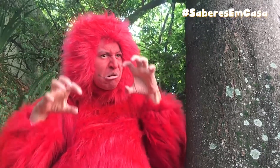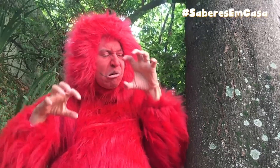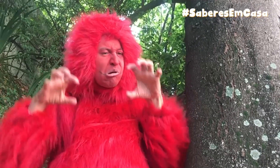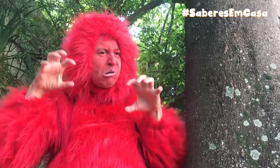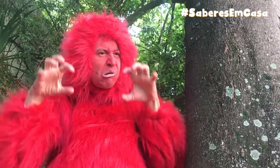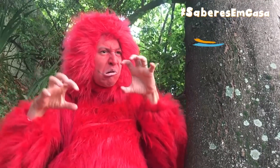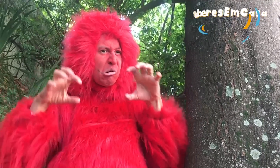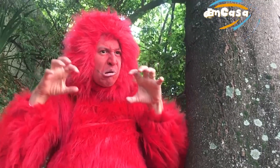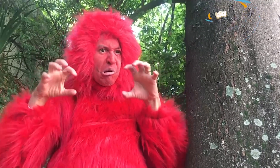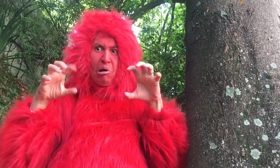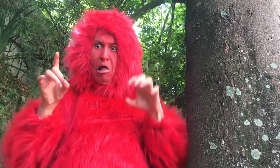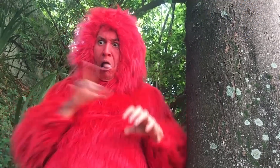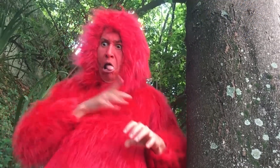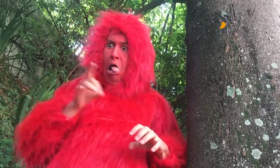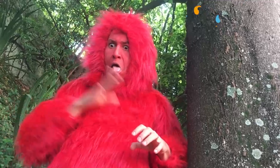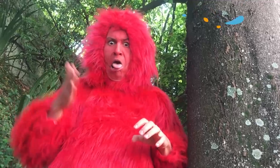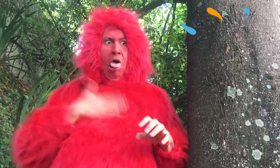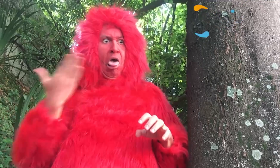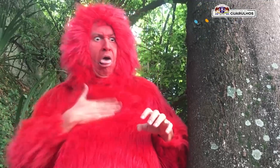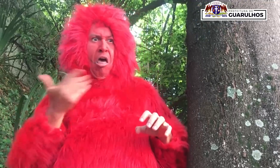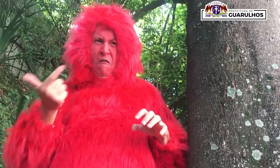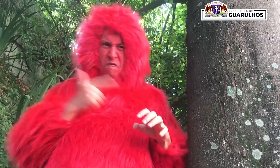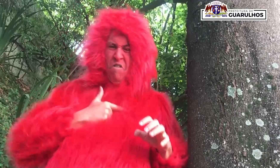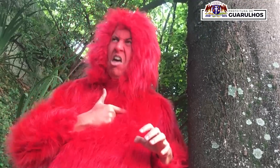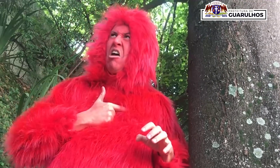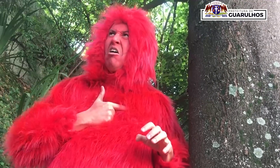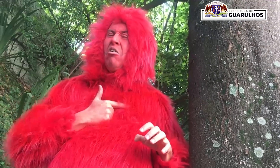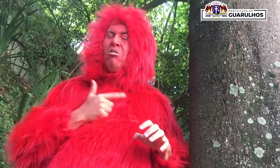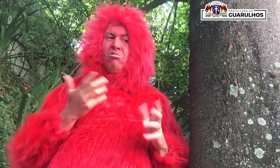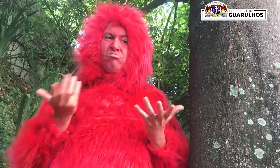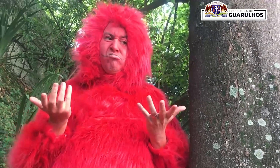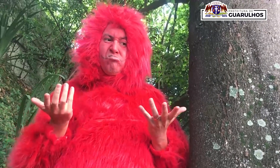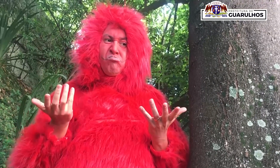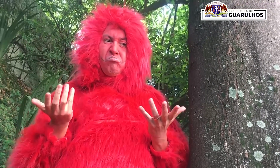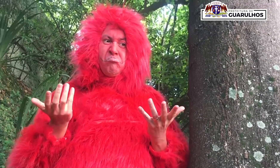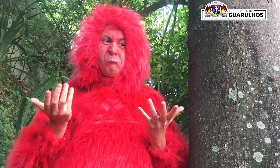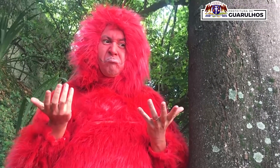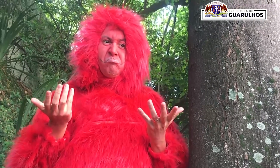Será mesmo que lá tem uma coisa medonha?